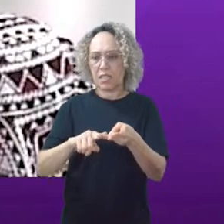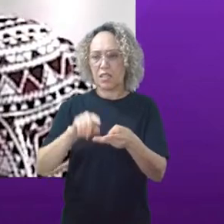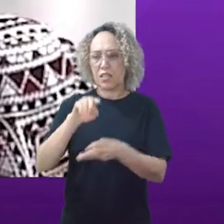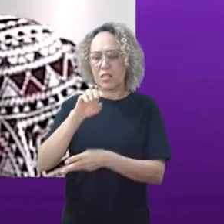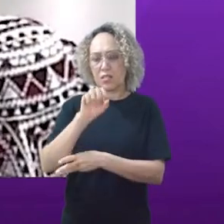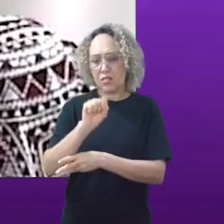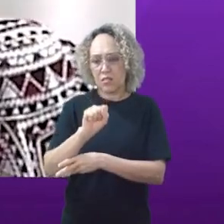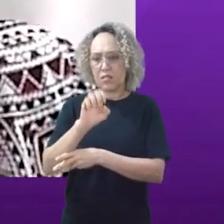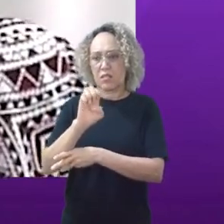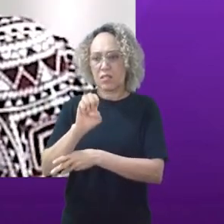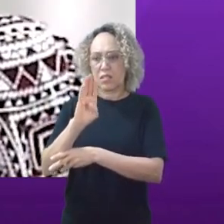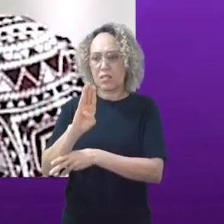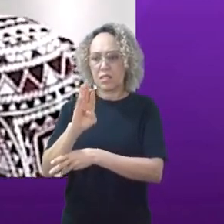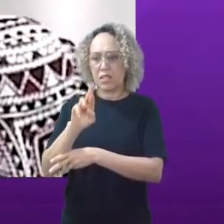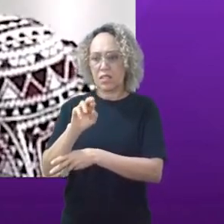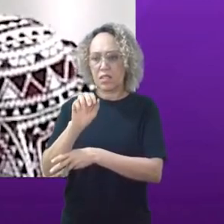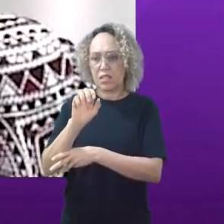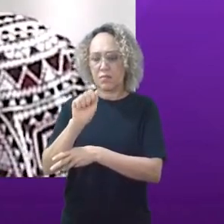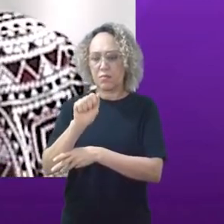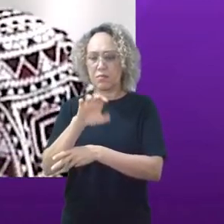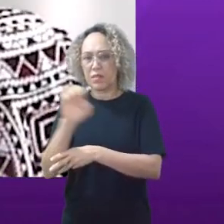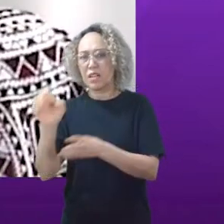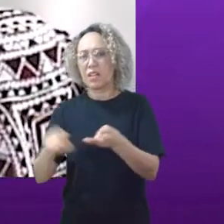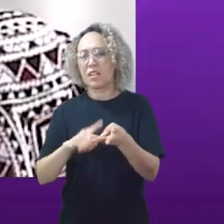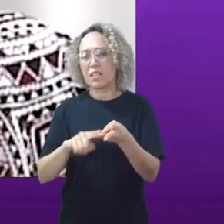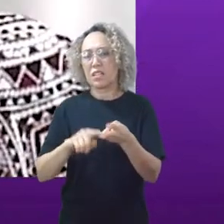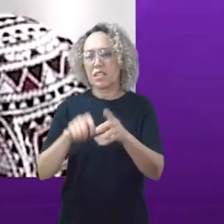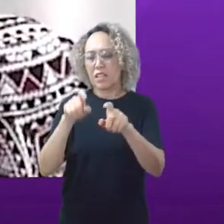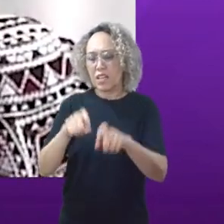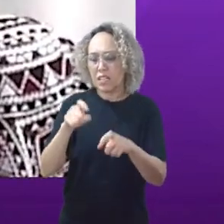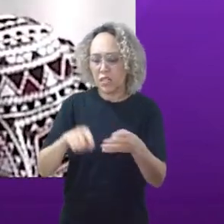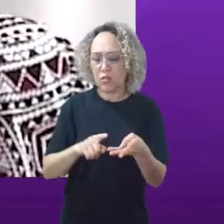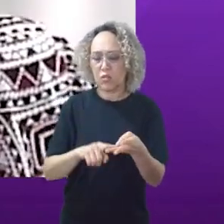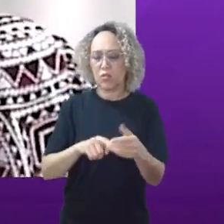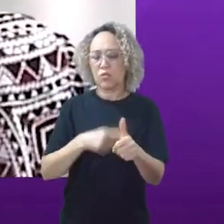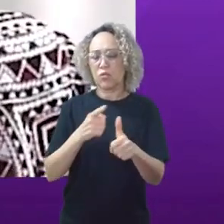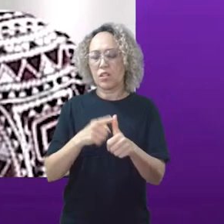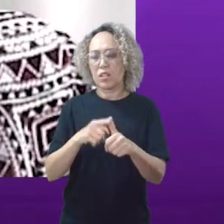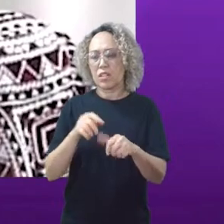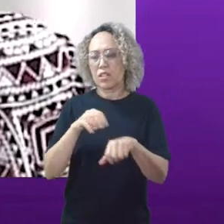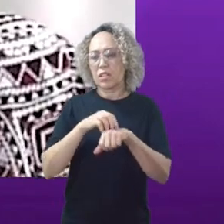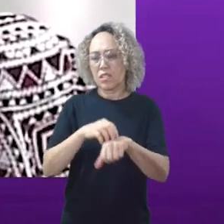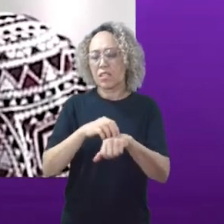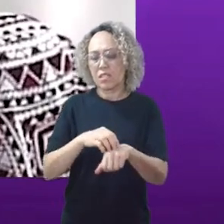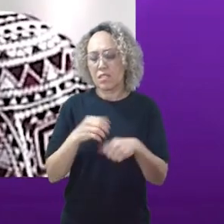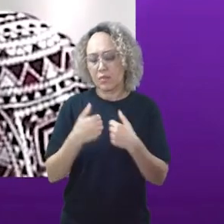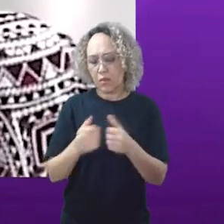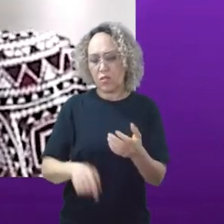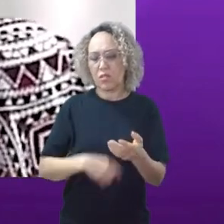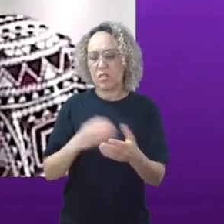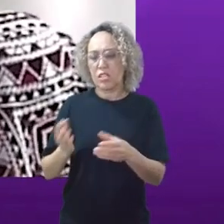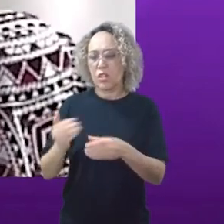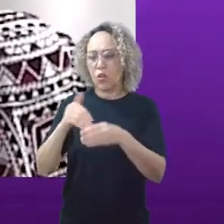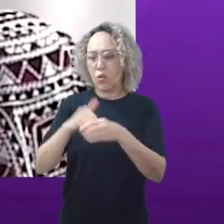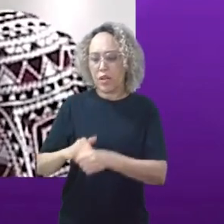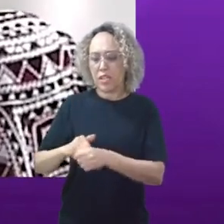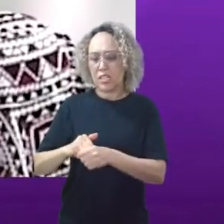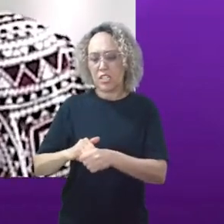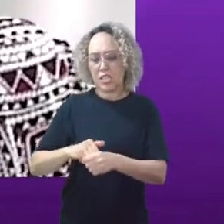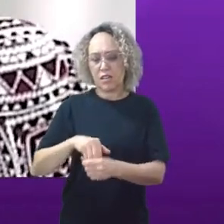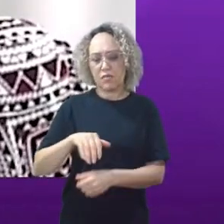áreas de agricultura, de transporte, de cooperativas, e por isso eu chamo a atenção